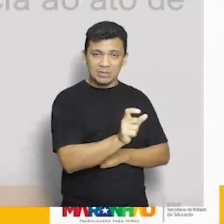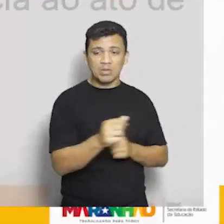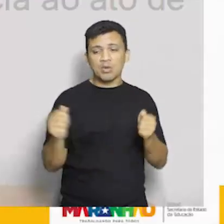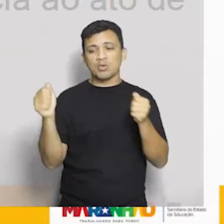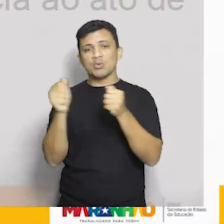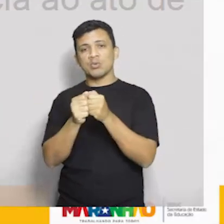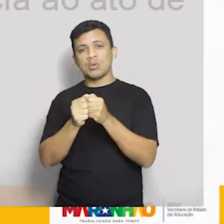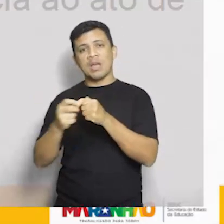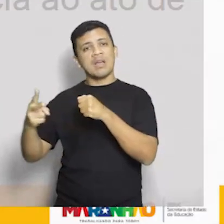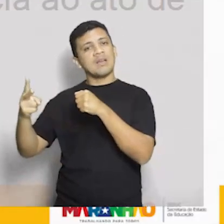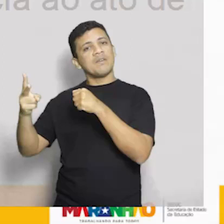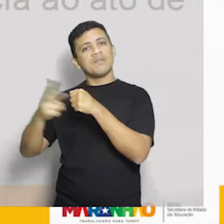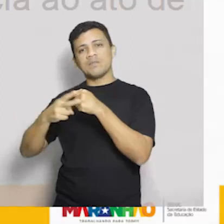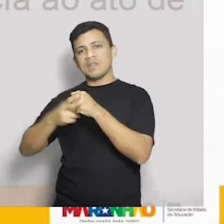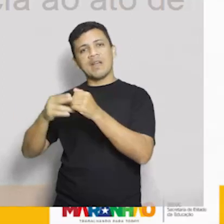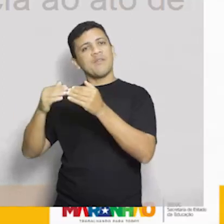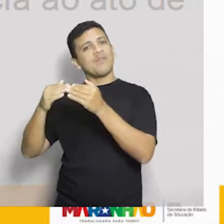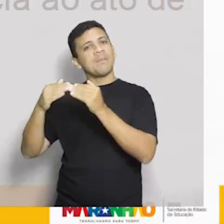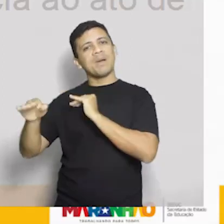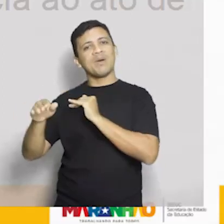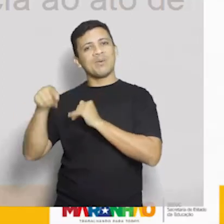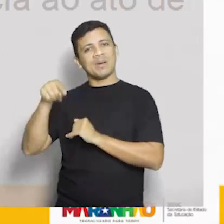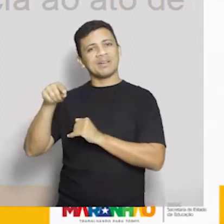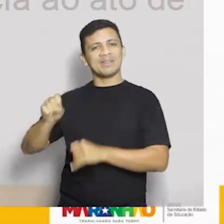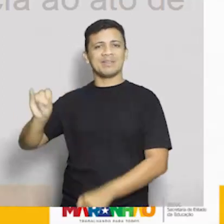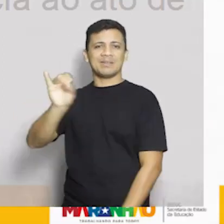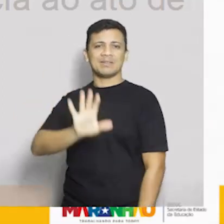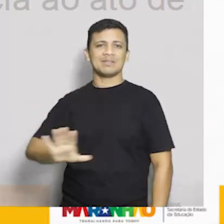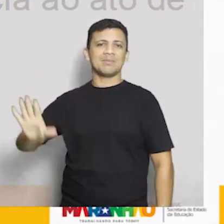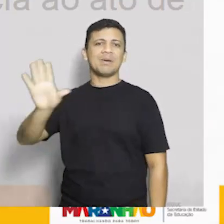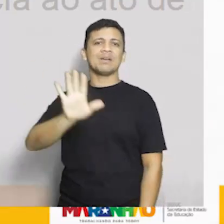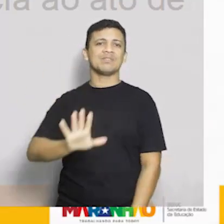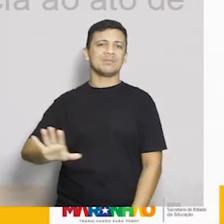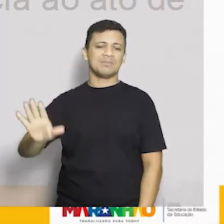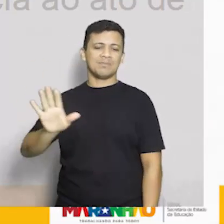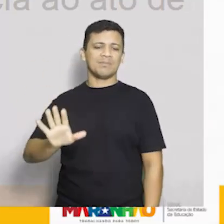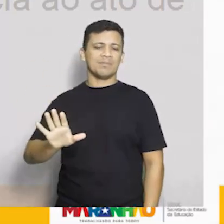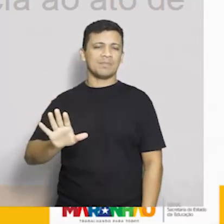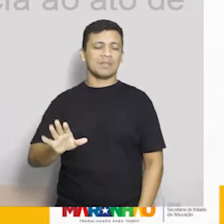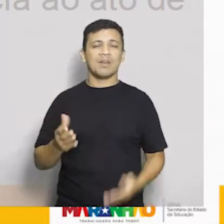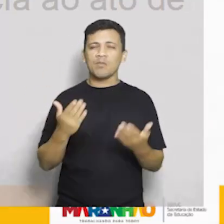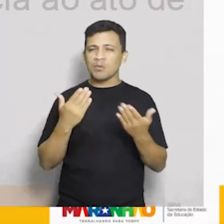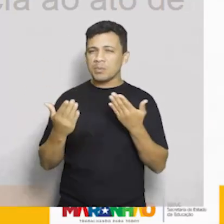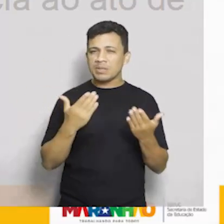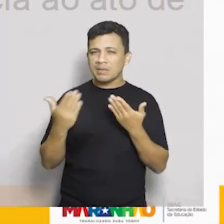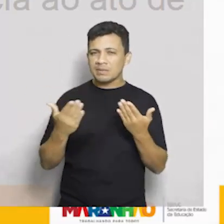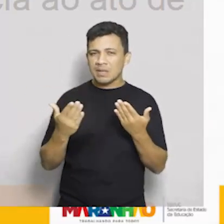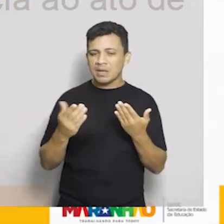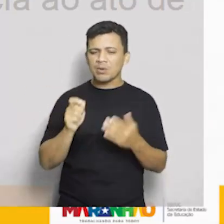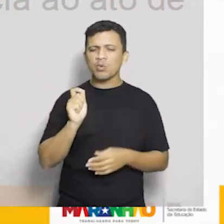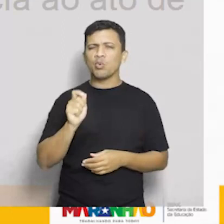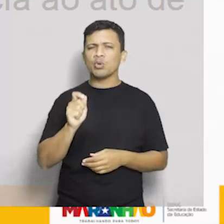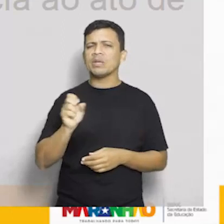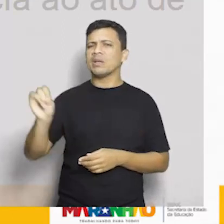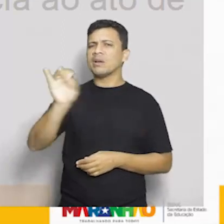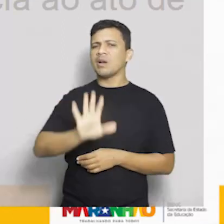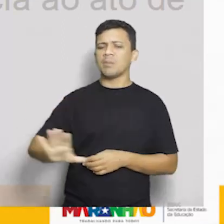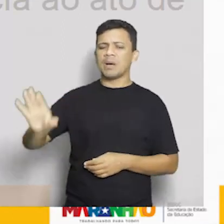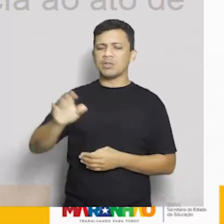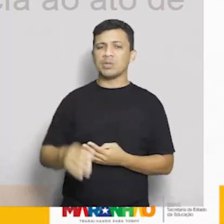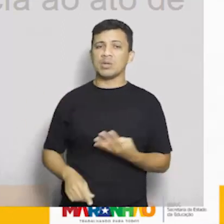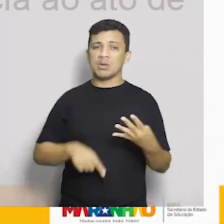a linguagem não verbal. E aí sim, o texto. Então vamos analisar. O que eu tenho de imagem?